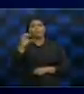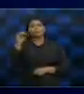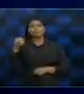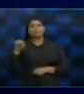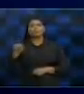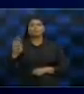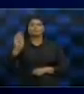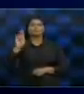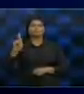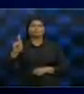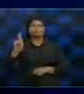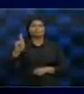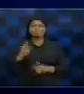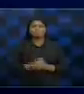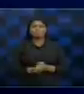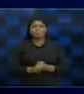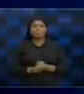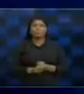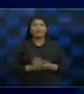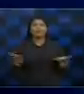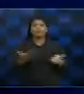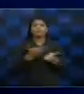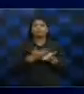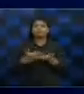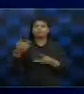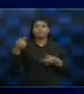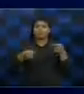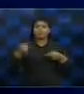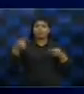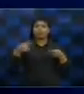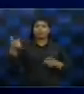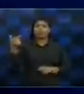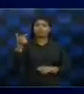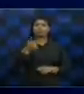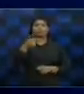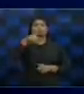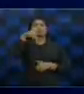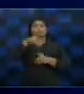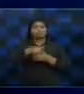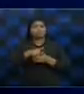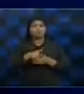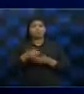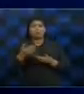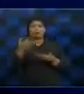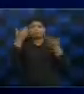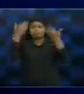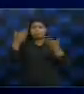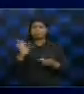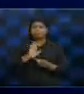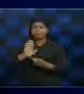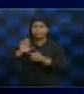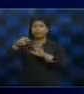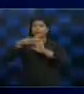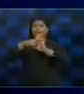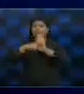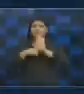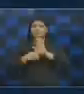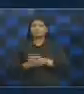band.com.br/Amazonas. Vamos então dar início ao debate deste segundo turno, conferindo as regras deste primeiro